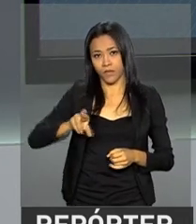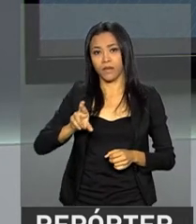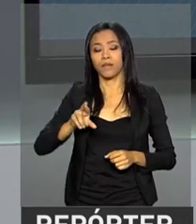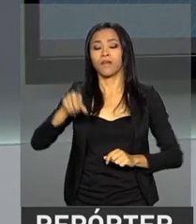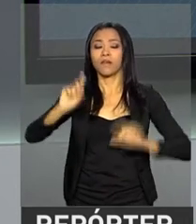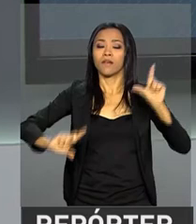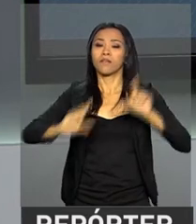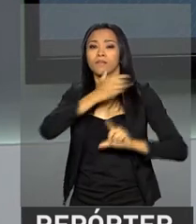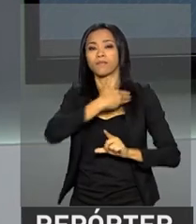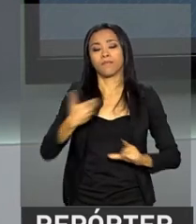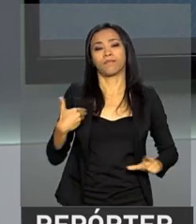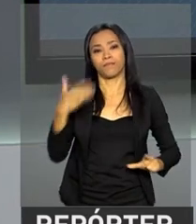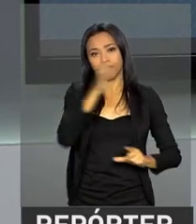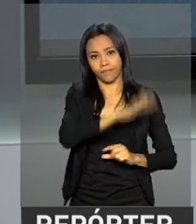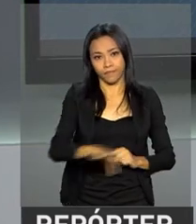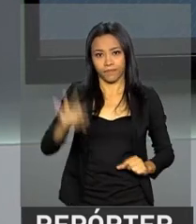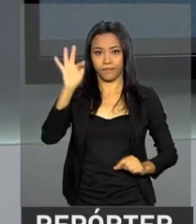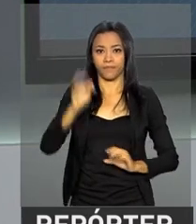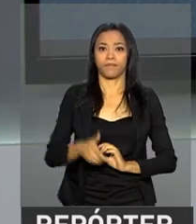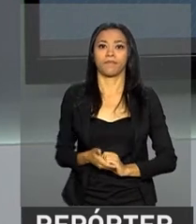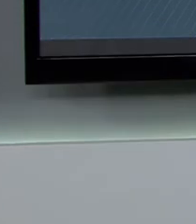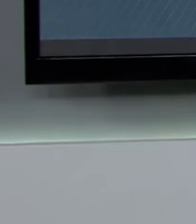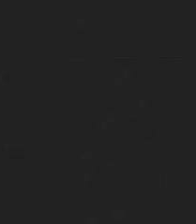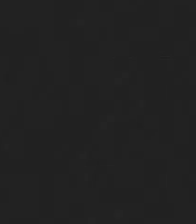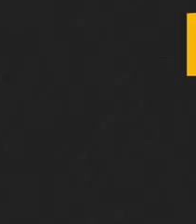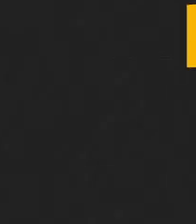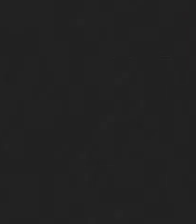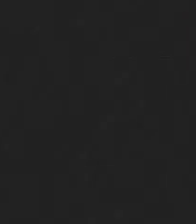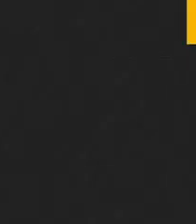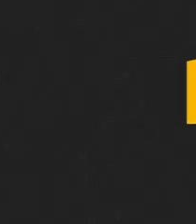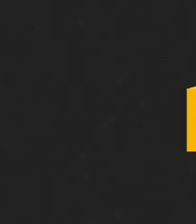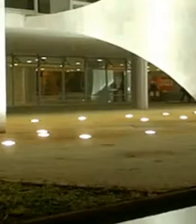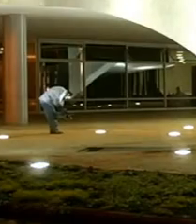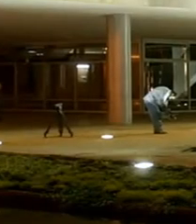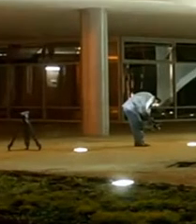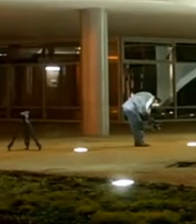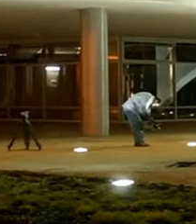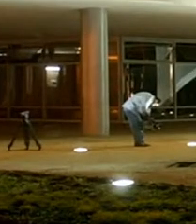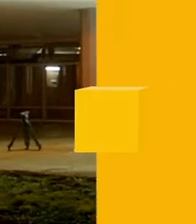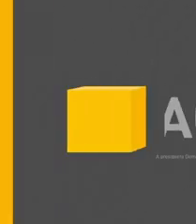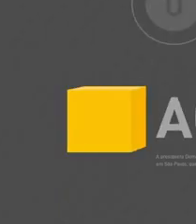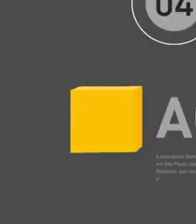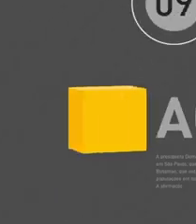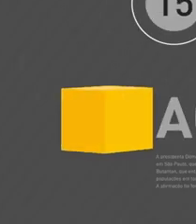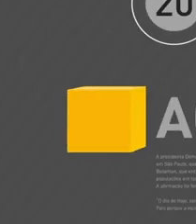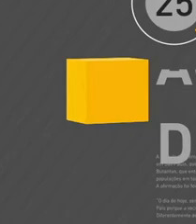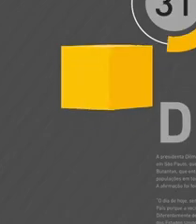aqui na NBR, a TV do Governo Federal.